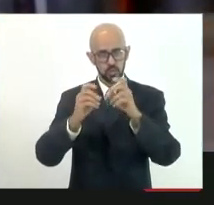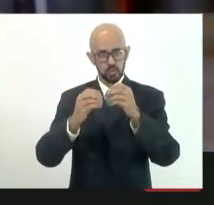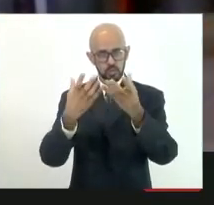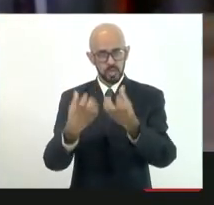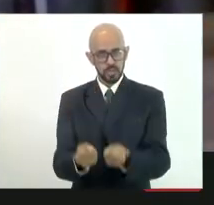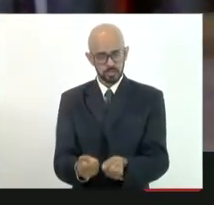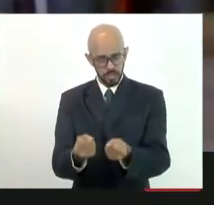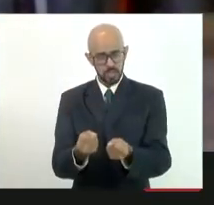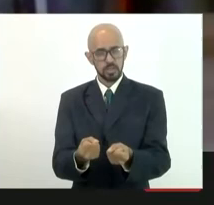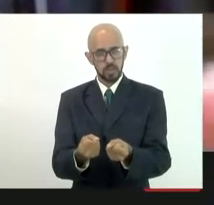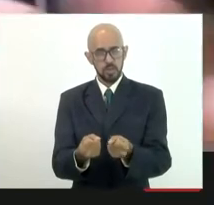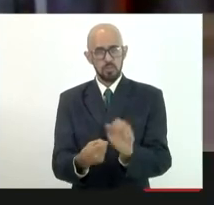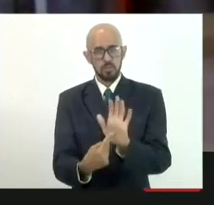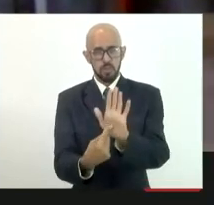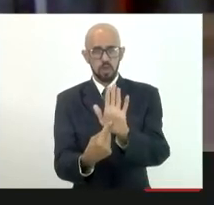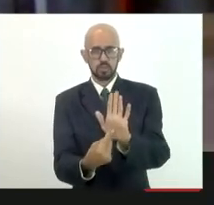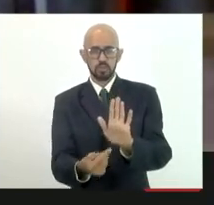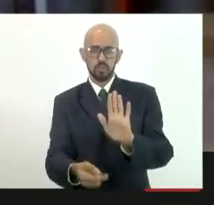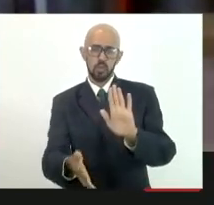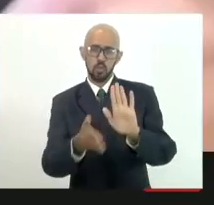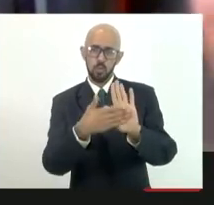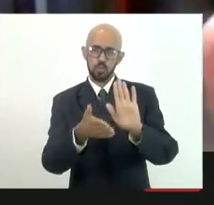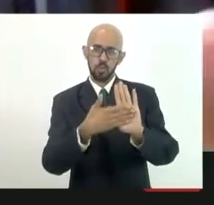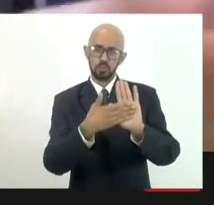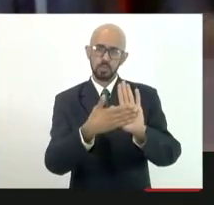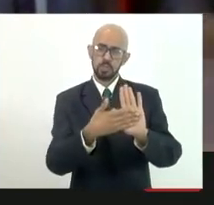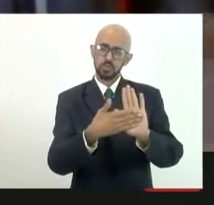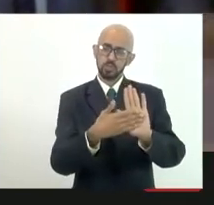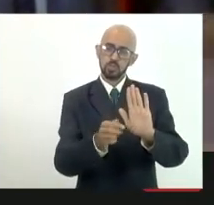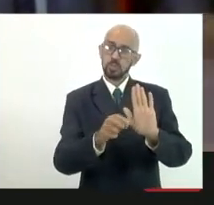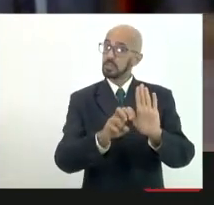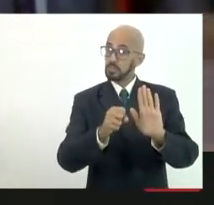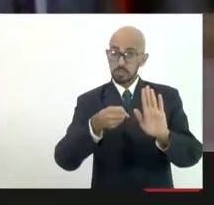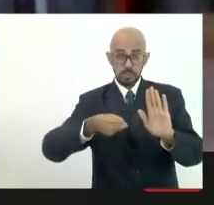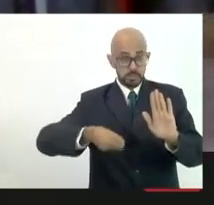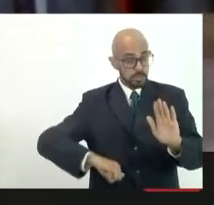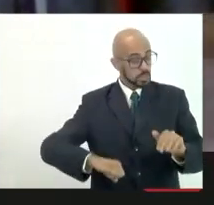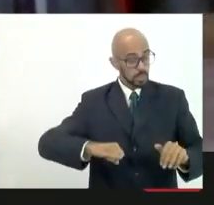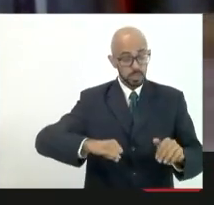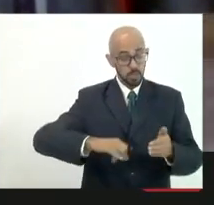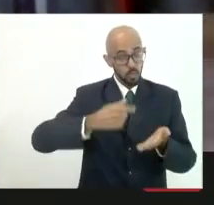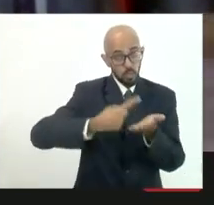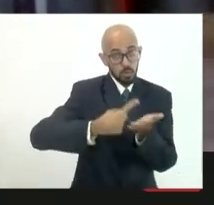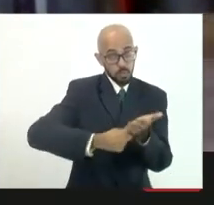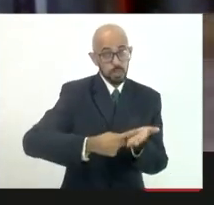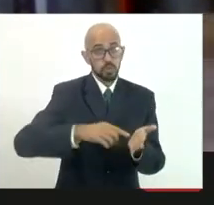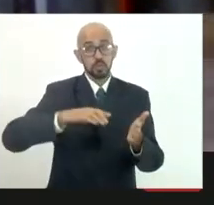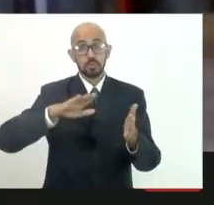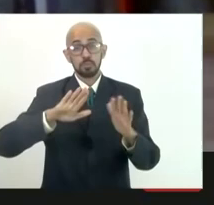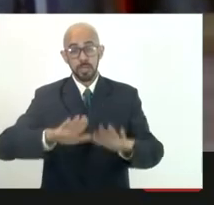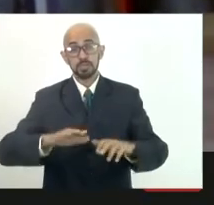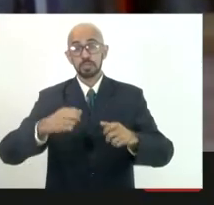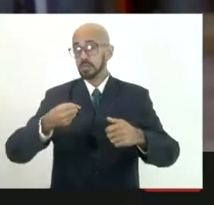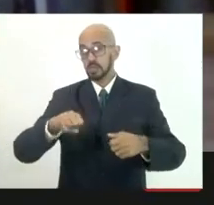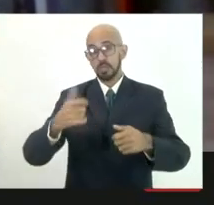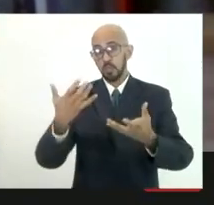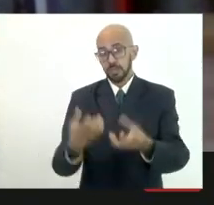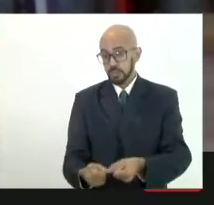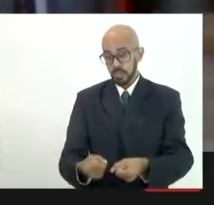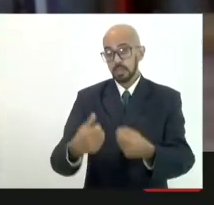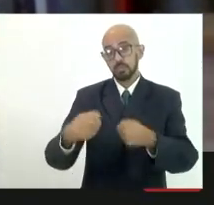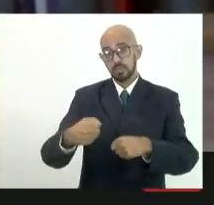demonstram o compromisso, e aqueles que não aceitam terão que se justificar publicamente, né, o fato